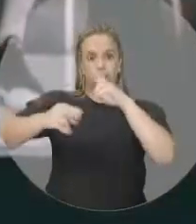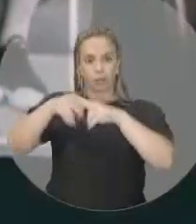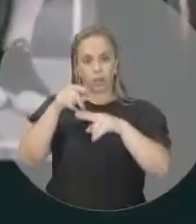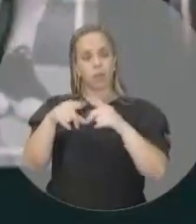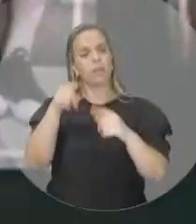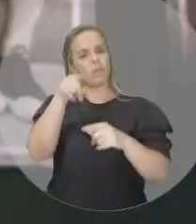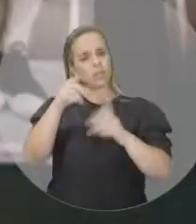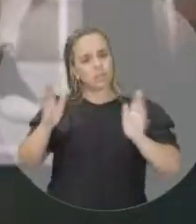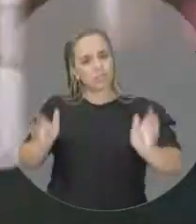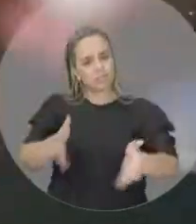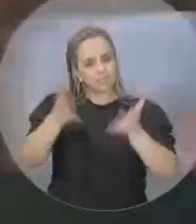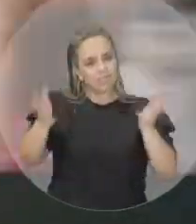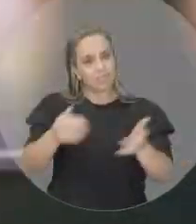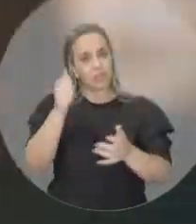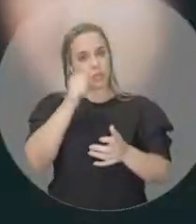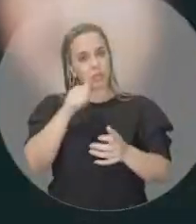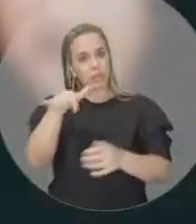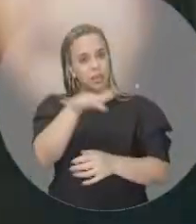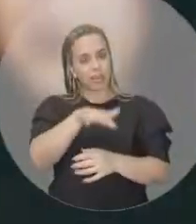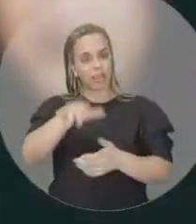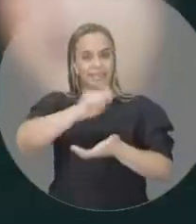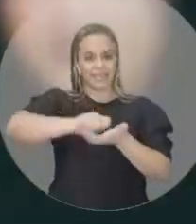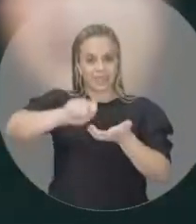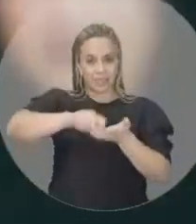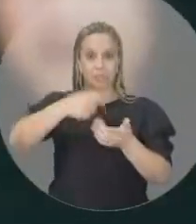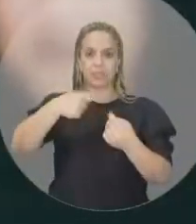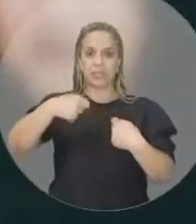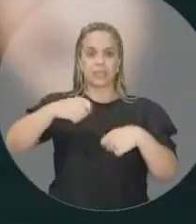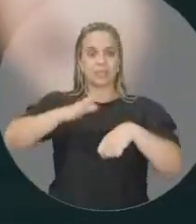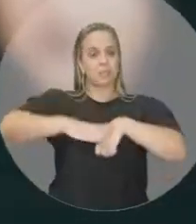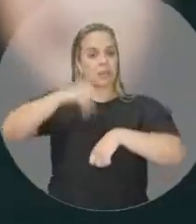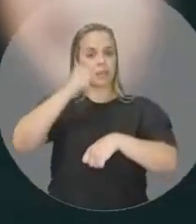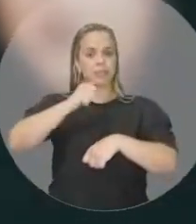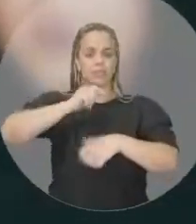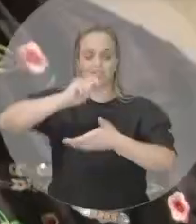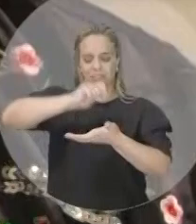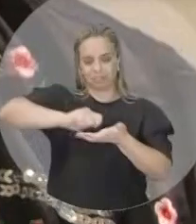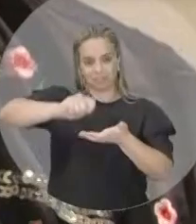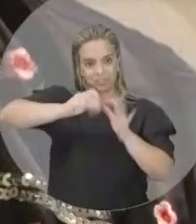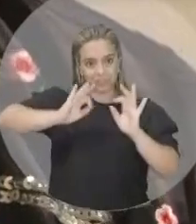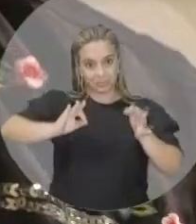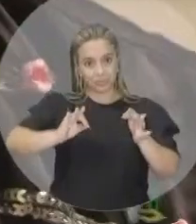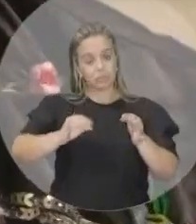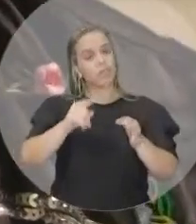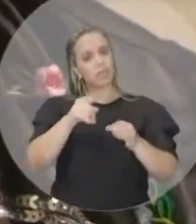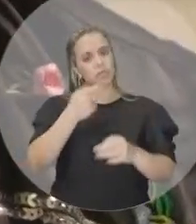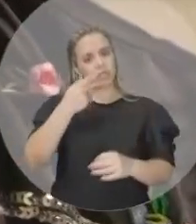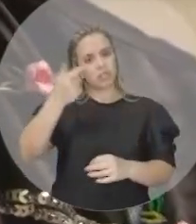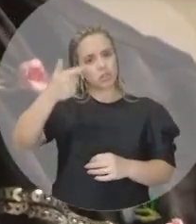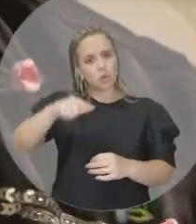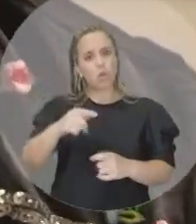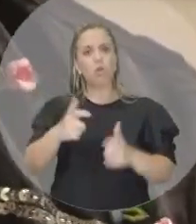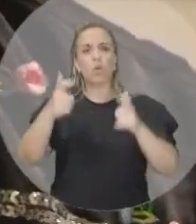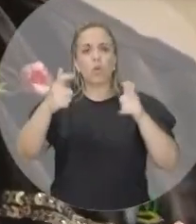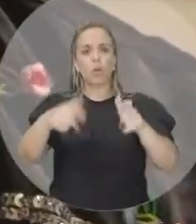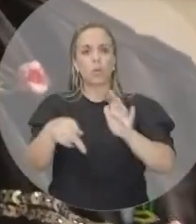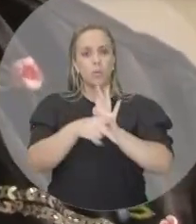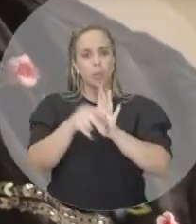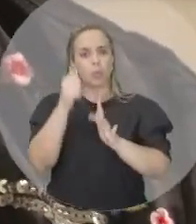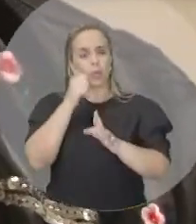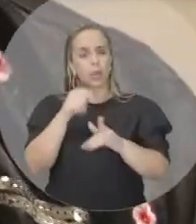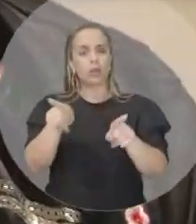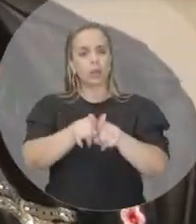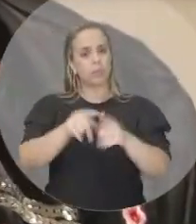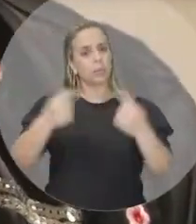grande estimuladora da escrita feminina, de que mais mulheres estejam escrevendo. E você reafirma o lugar da mulher, da